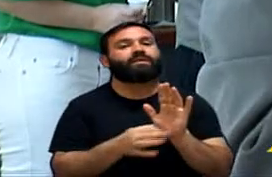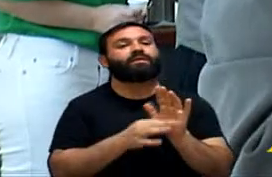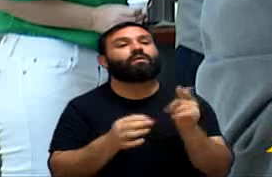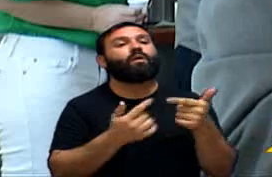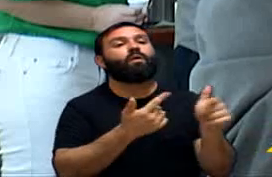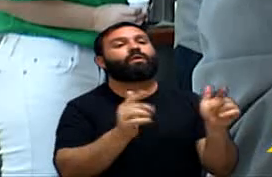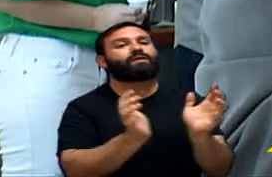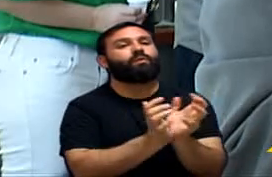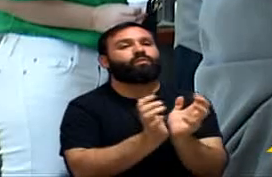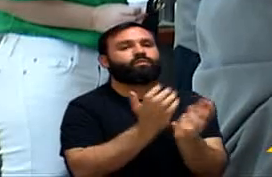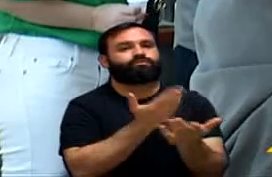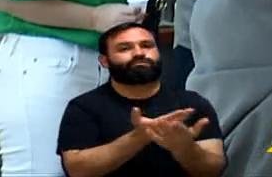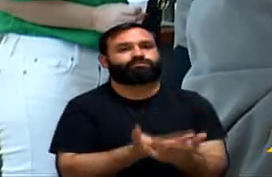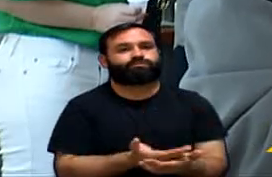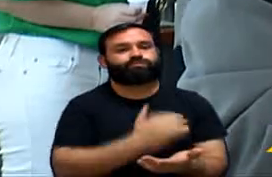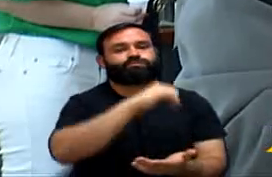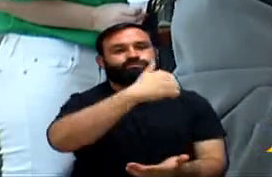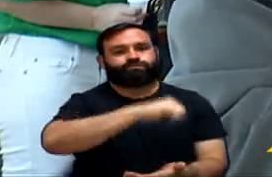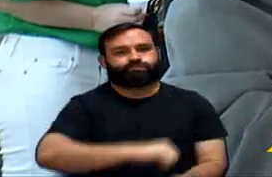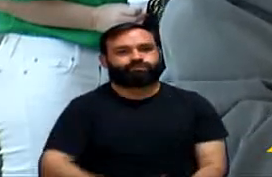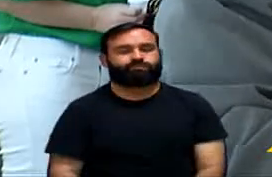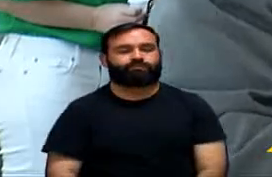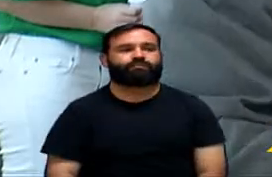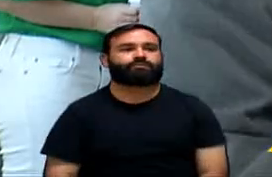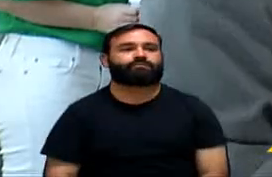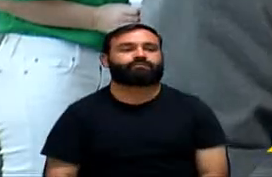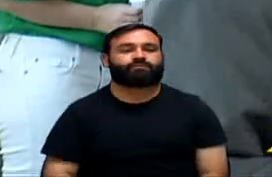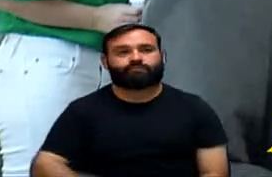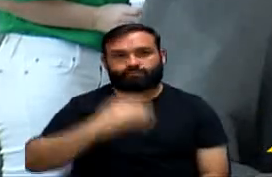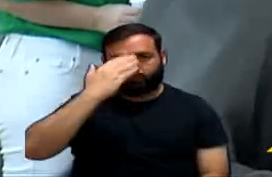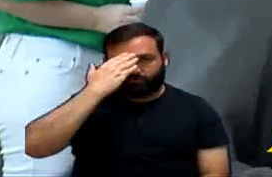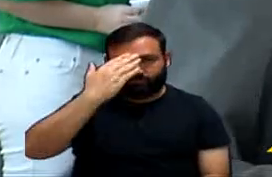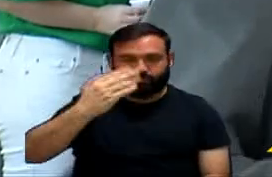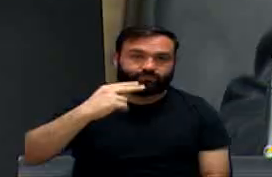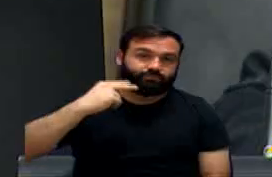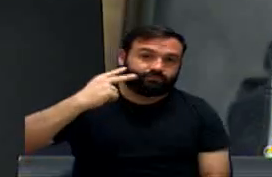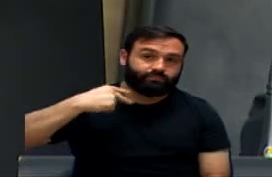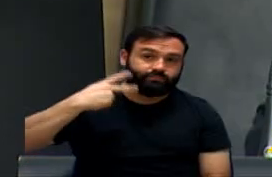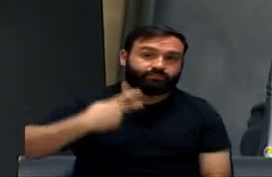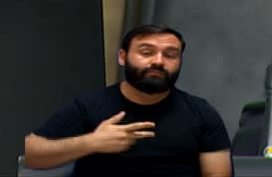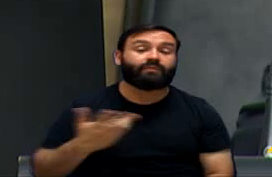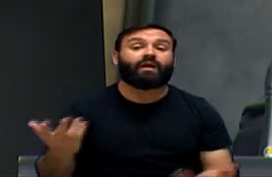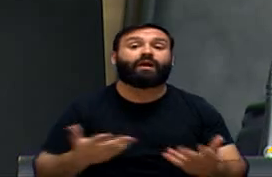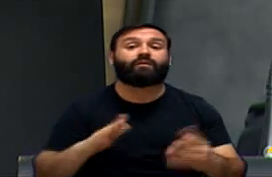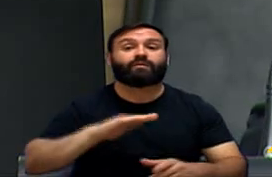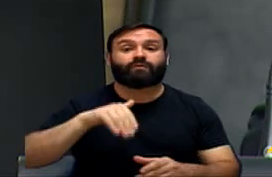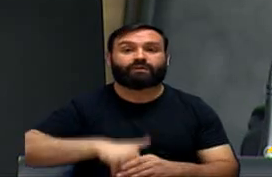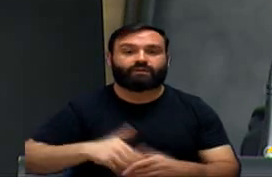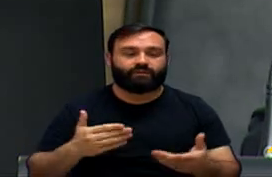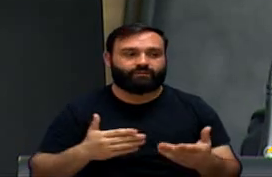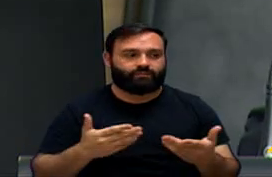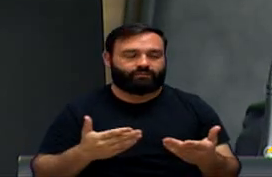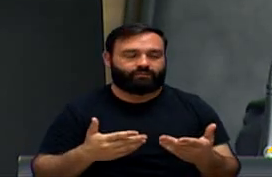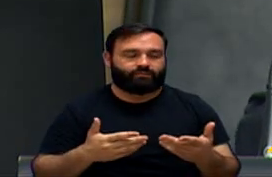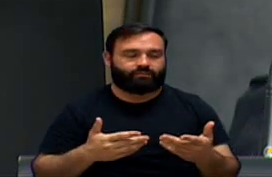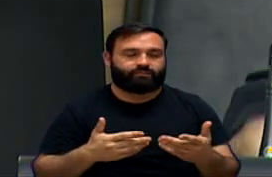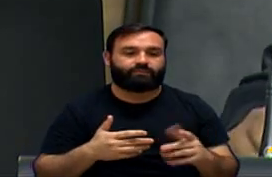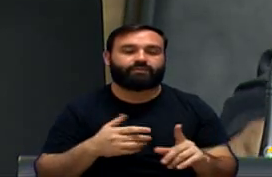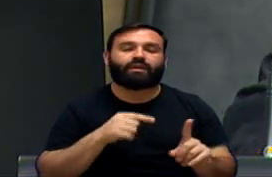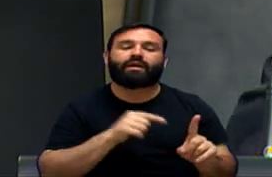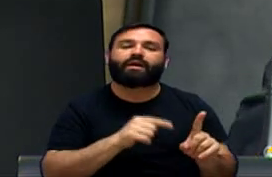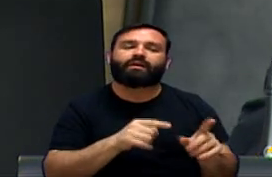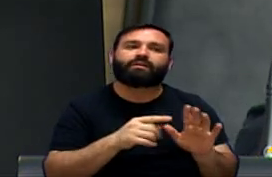comissões analisando o projeto tá bom obrigado Vereador então eu coloco em votação A